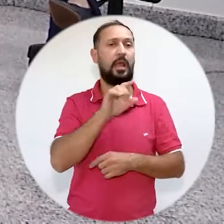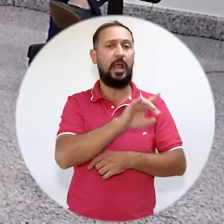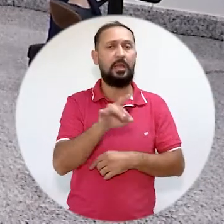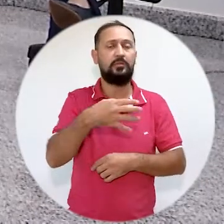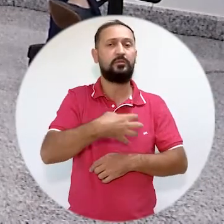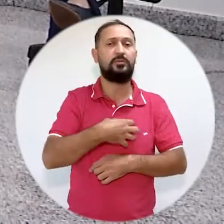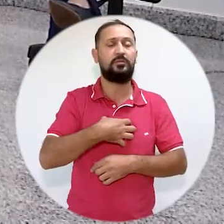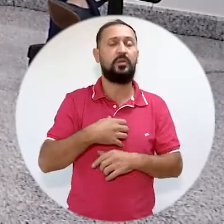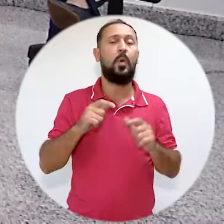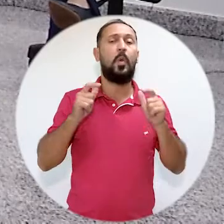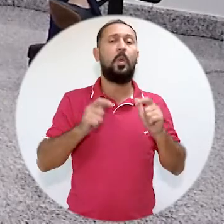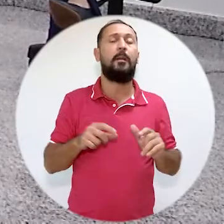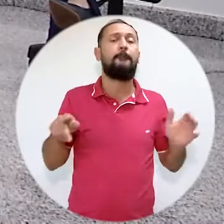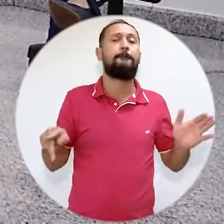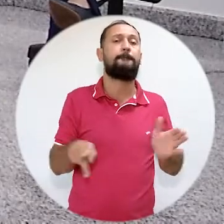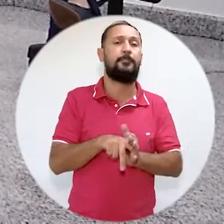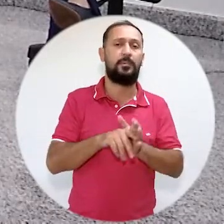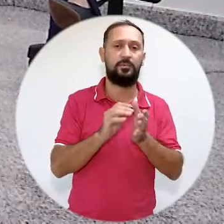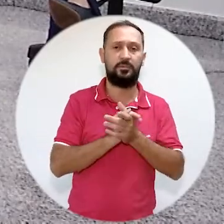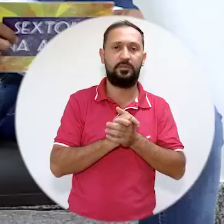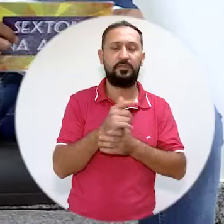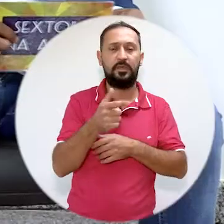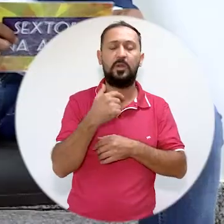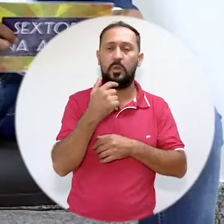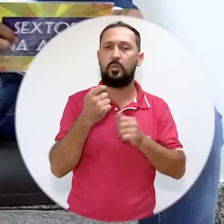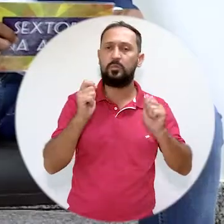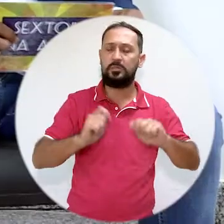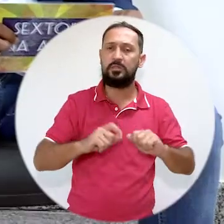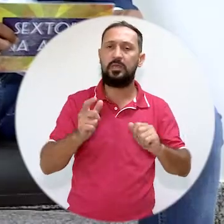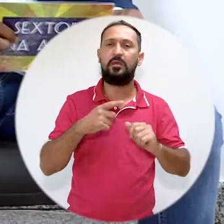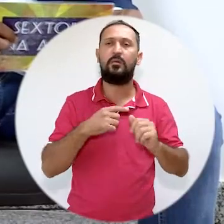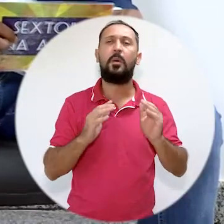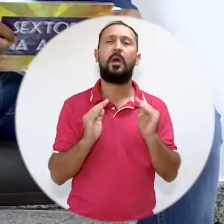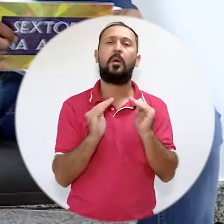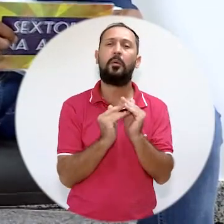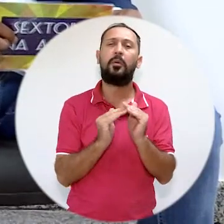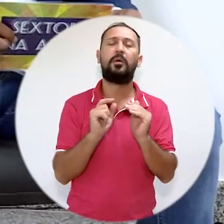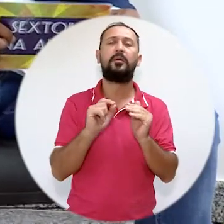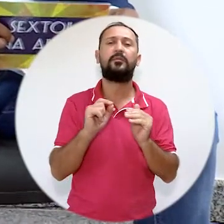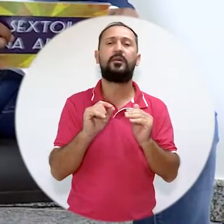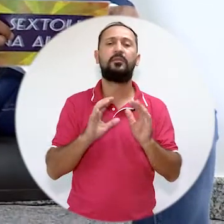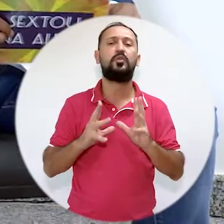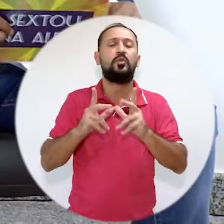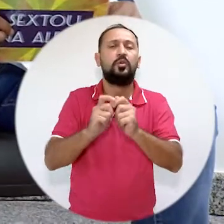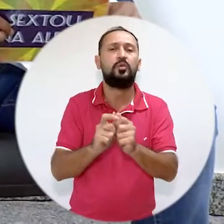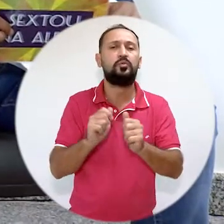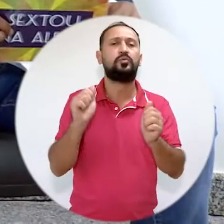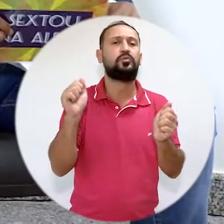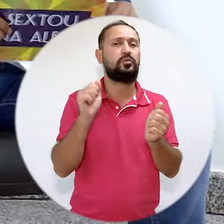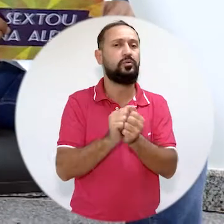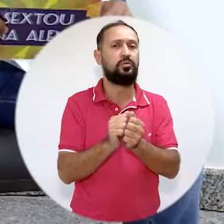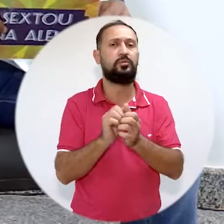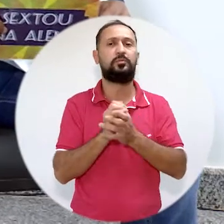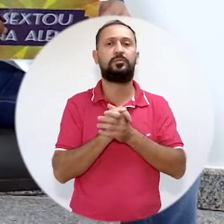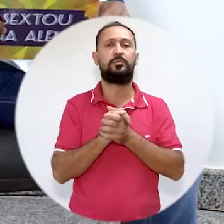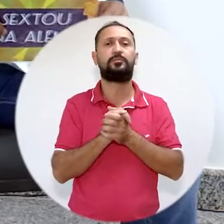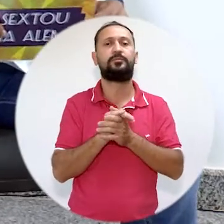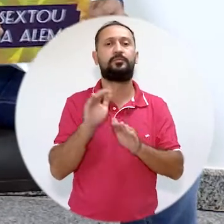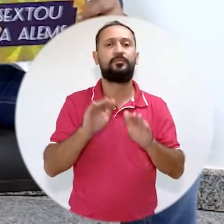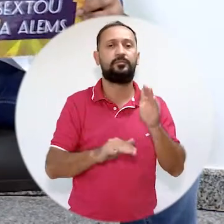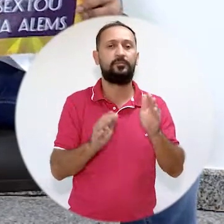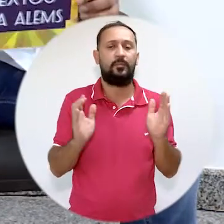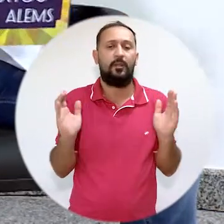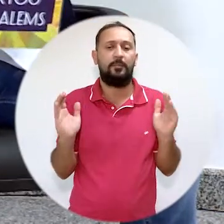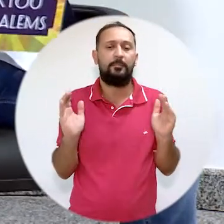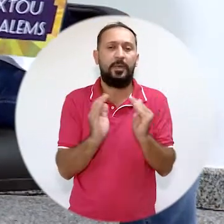a sua individualidade, seu espaço. E quem não tem condições, mora numa casa muito pequena, ficava todo mundo ali no mesmo local, às vezes com